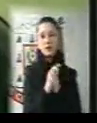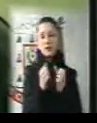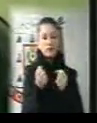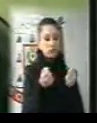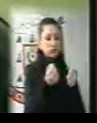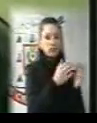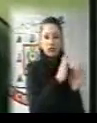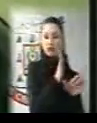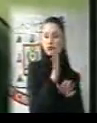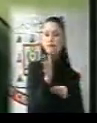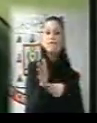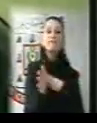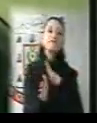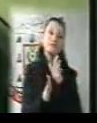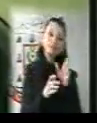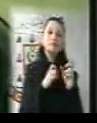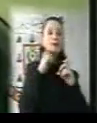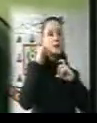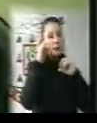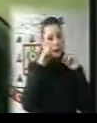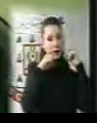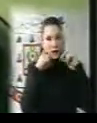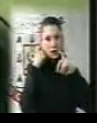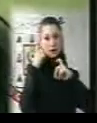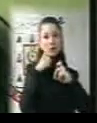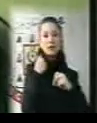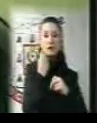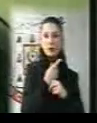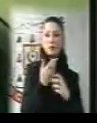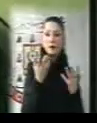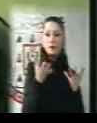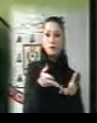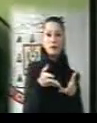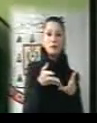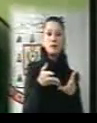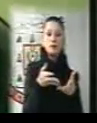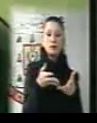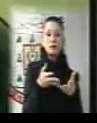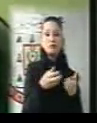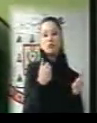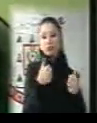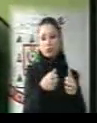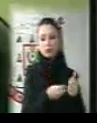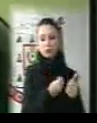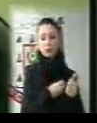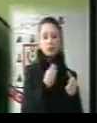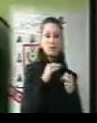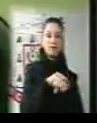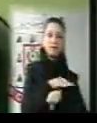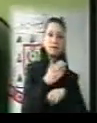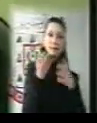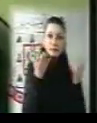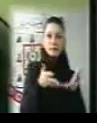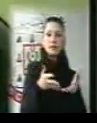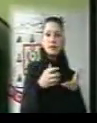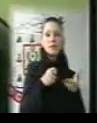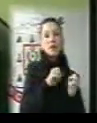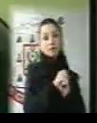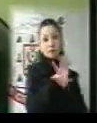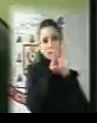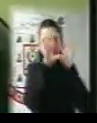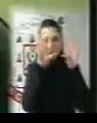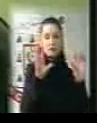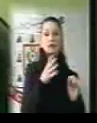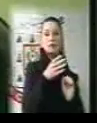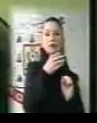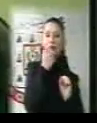da trafegabilidade. Por isso, nós estamos aqui na noite de hoje, para poder trazer esses